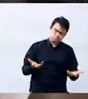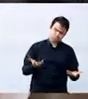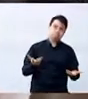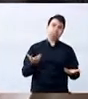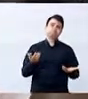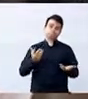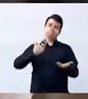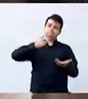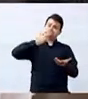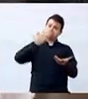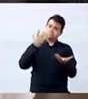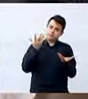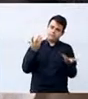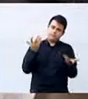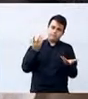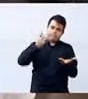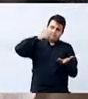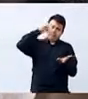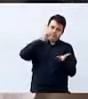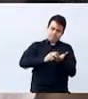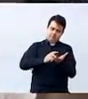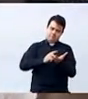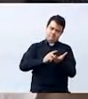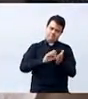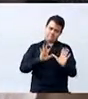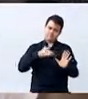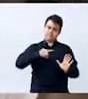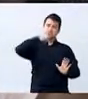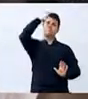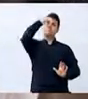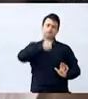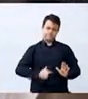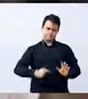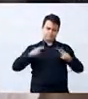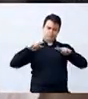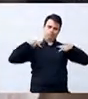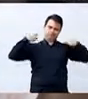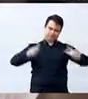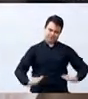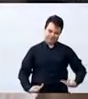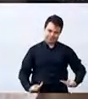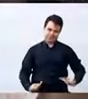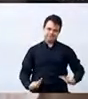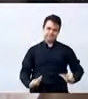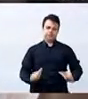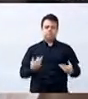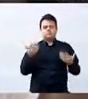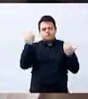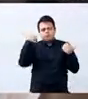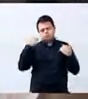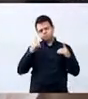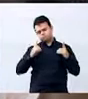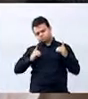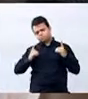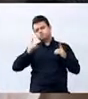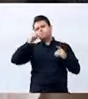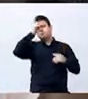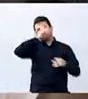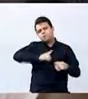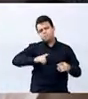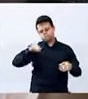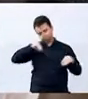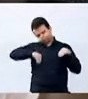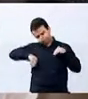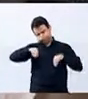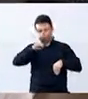vezes a gente é um ser humano, a gente fica às vezes com uma depressãozinha, alguma coisa assim,